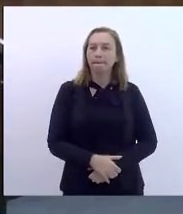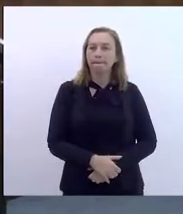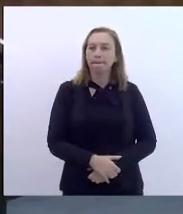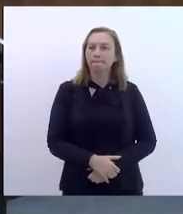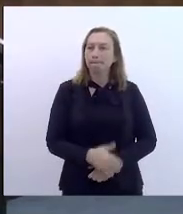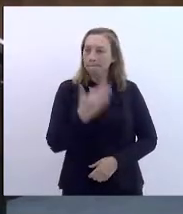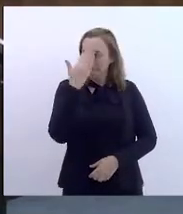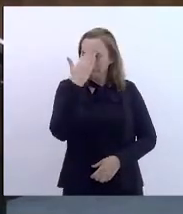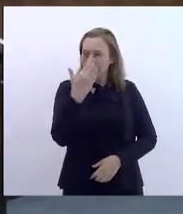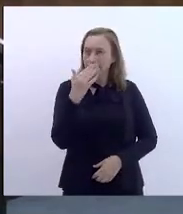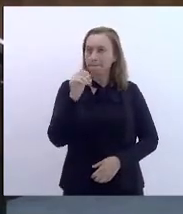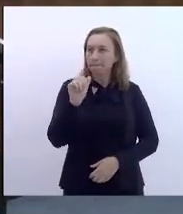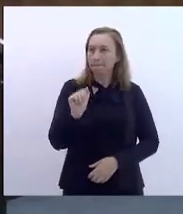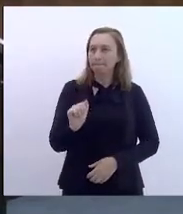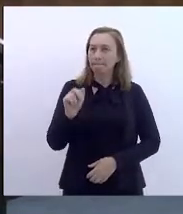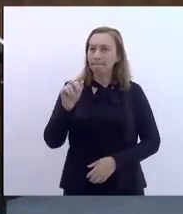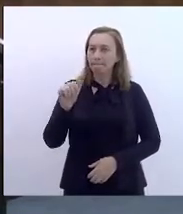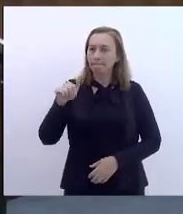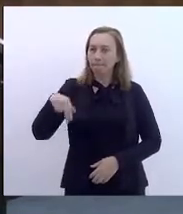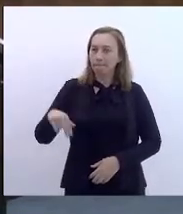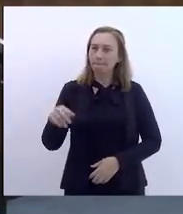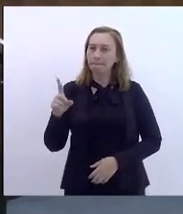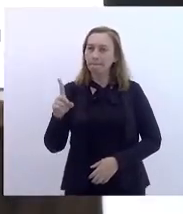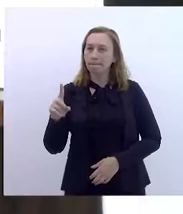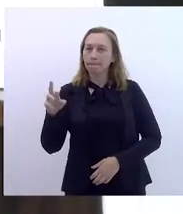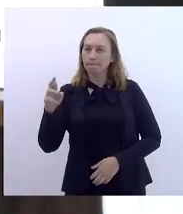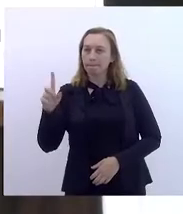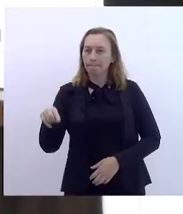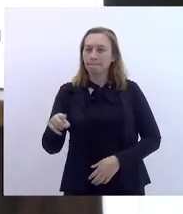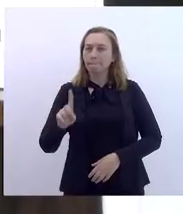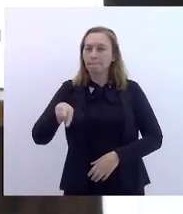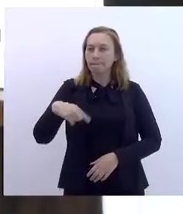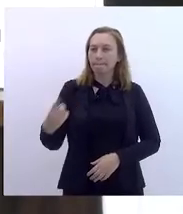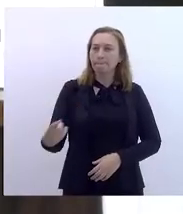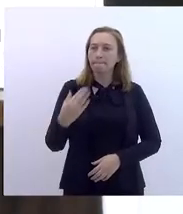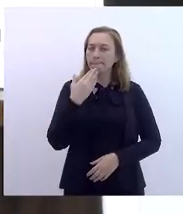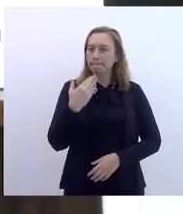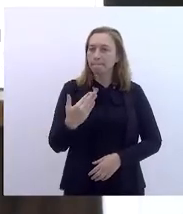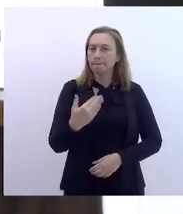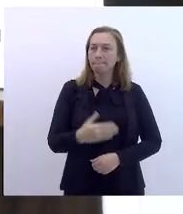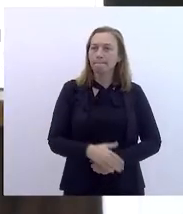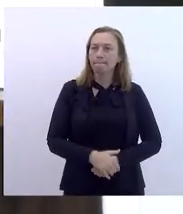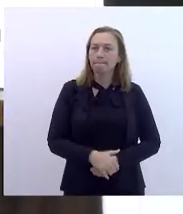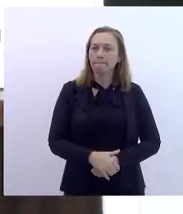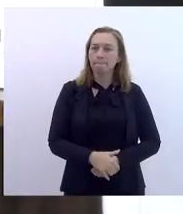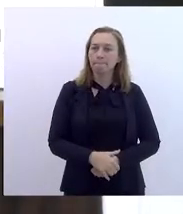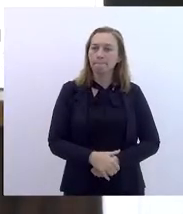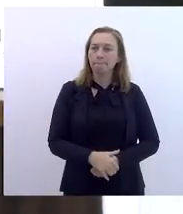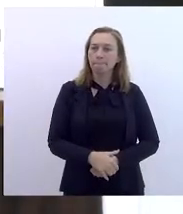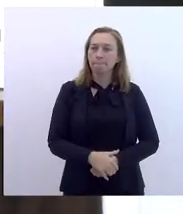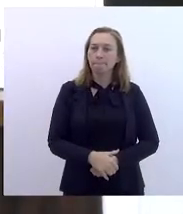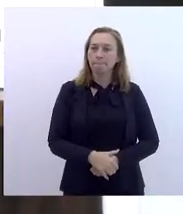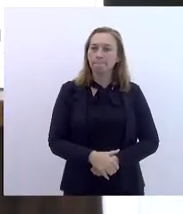e obrigado André depois peço o inclusive que